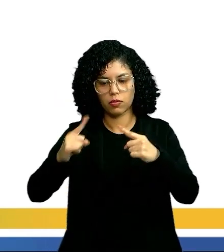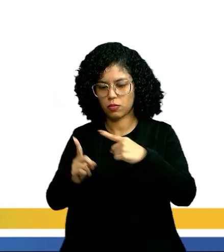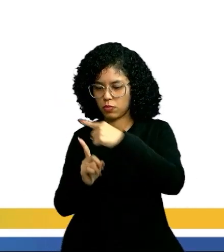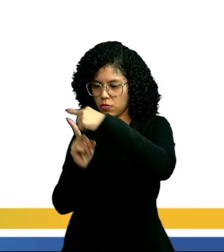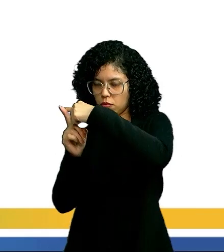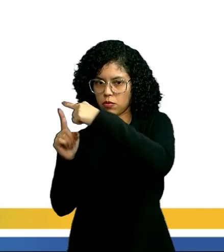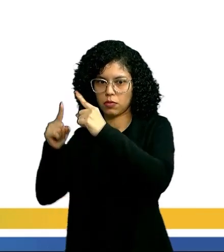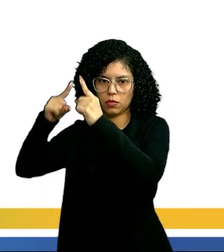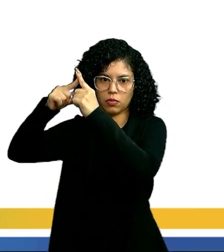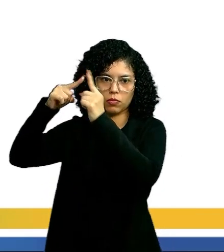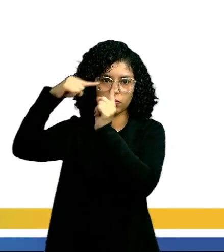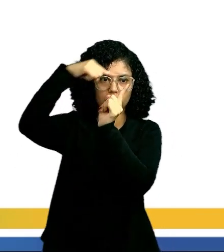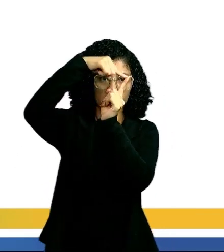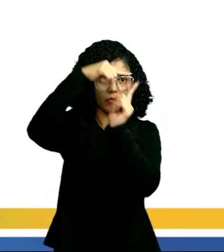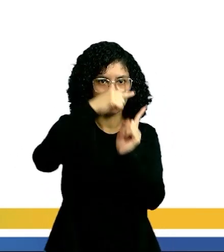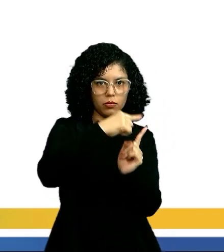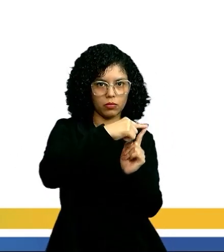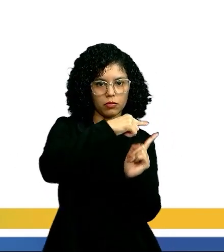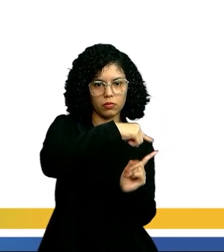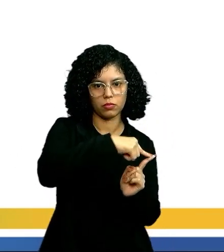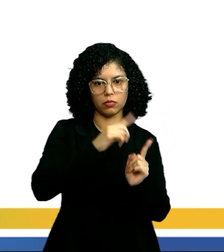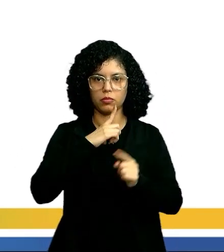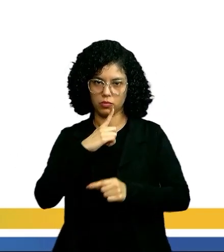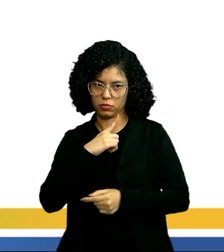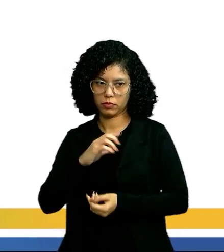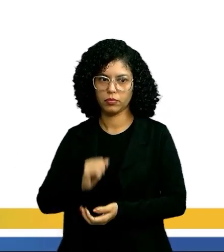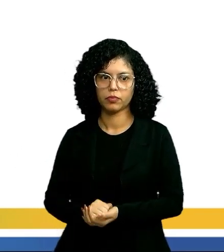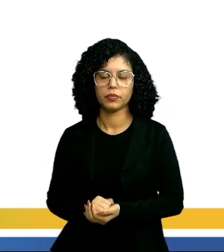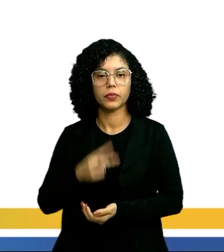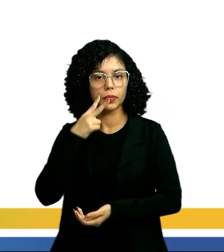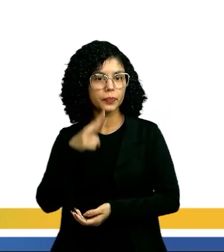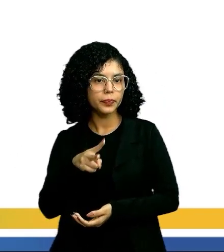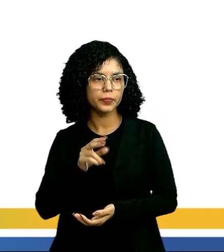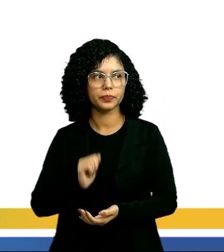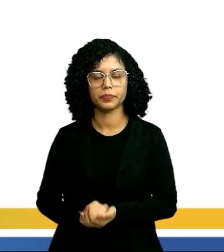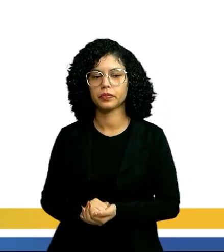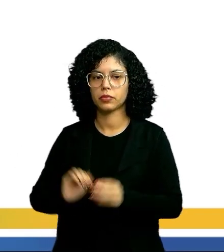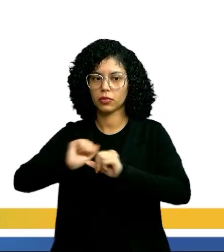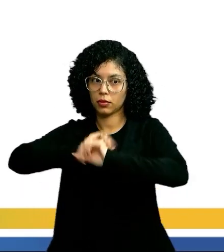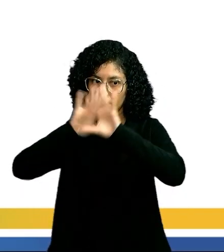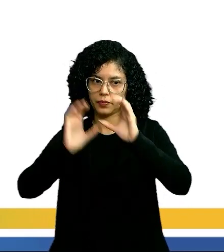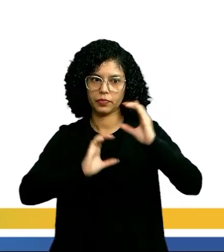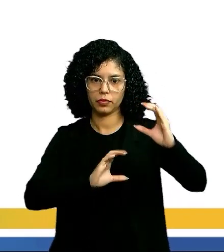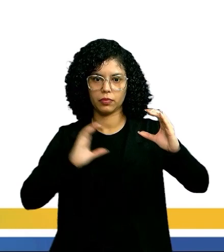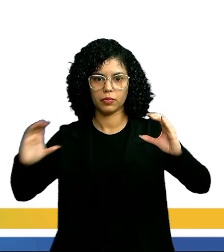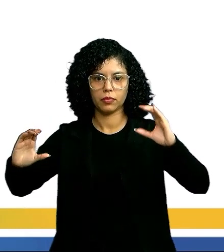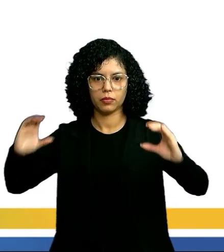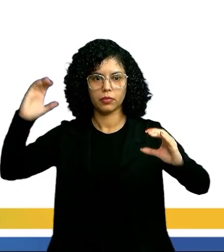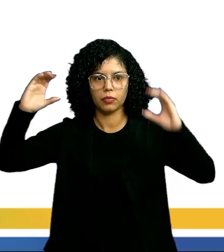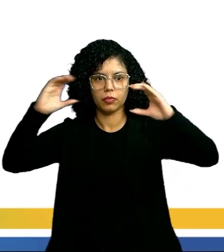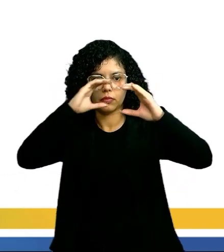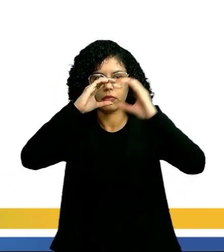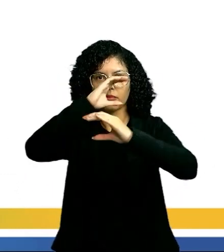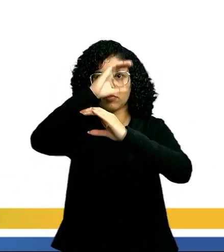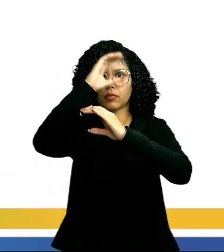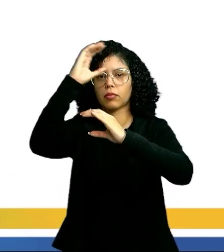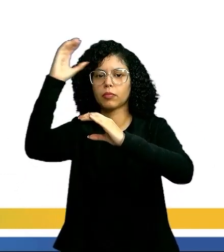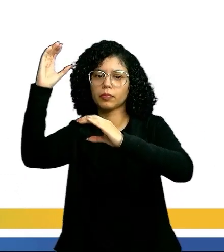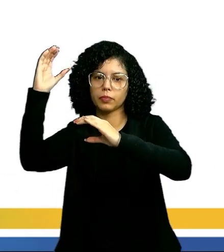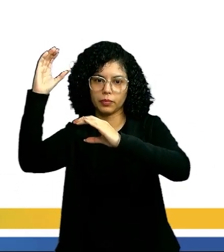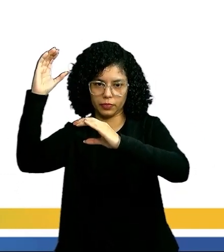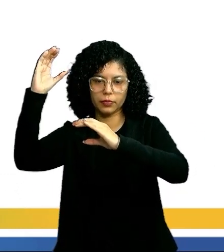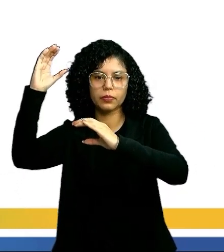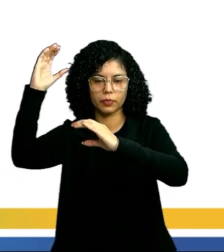vértice, né, tem átomos de carbono. Eu coloquei aqui para vocês para ficar bem explícito. Então, toda vez que tiver